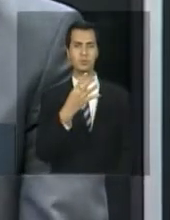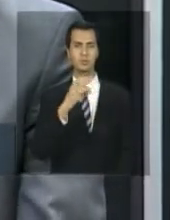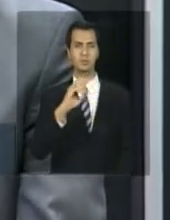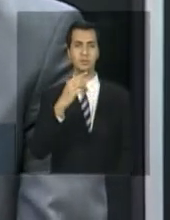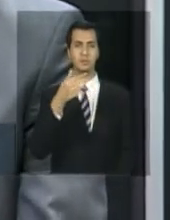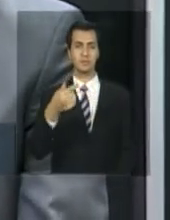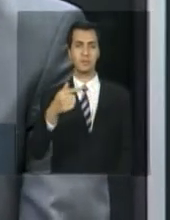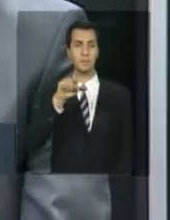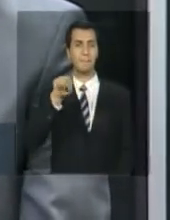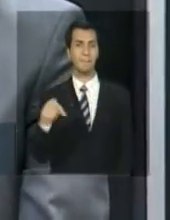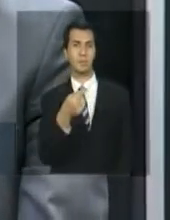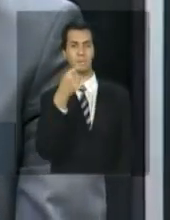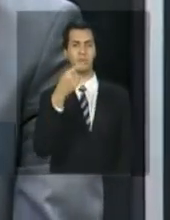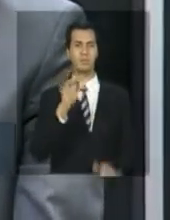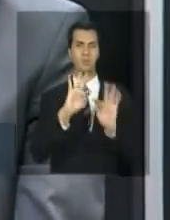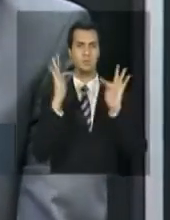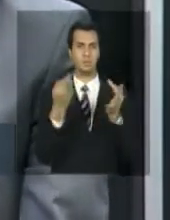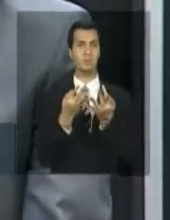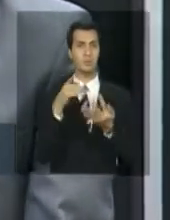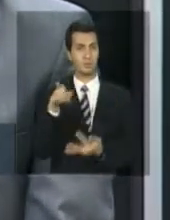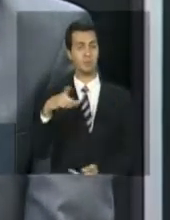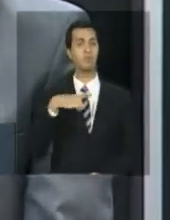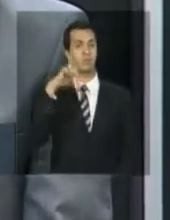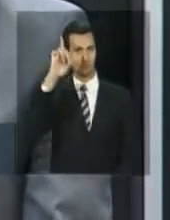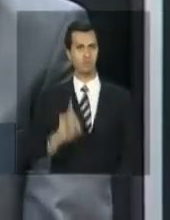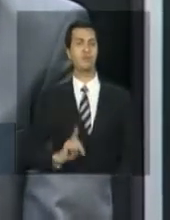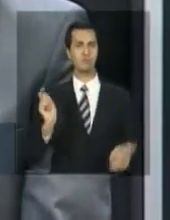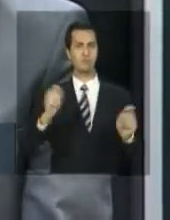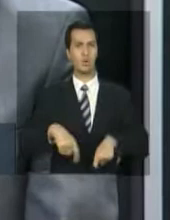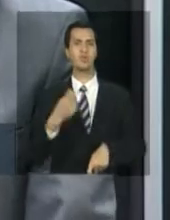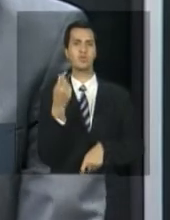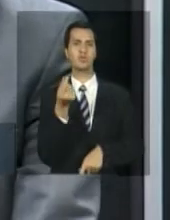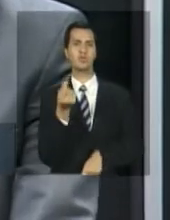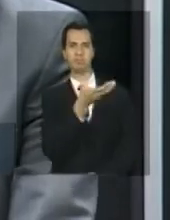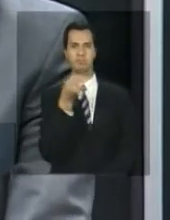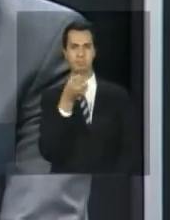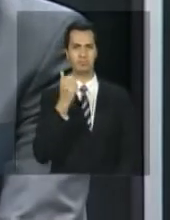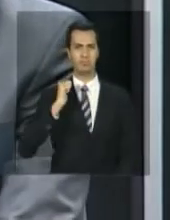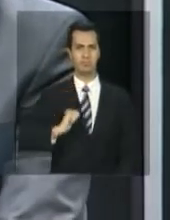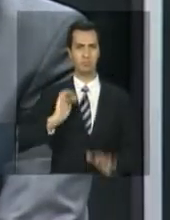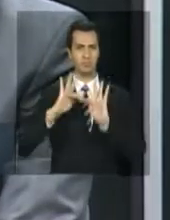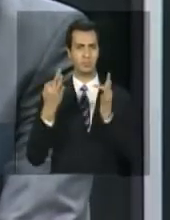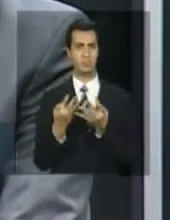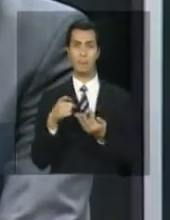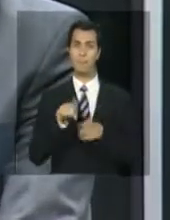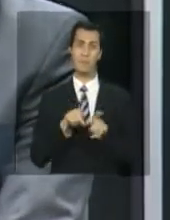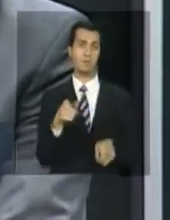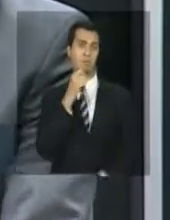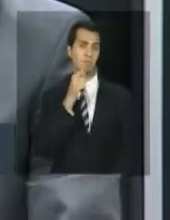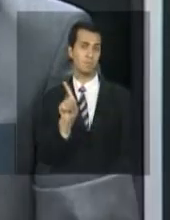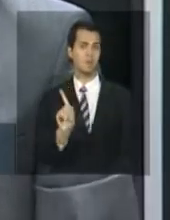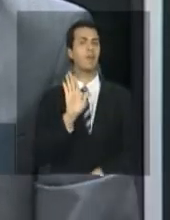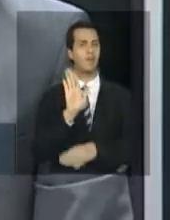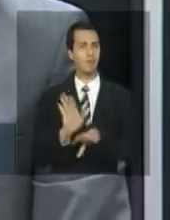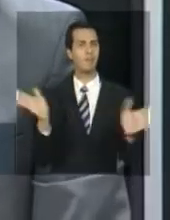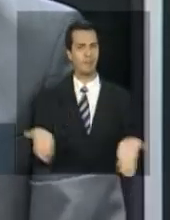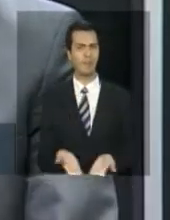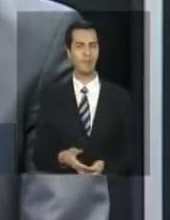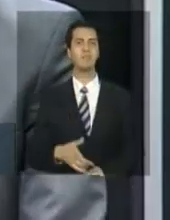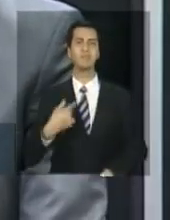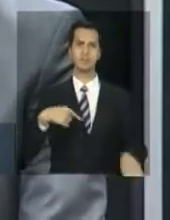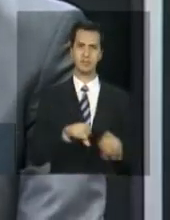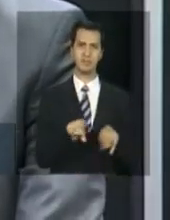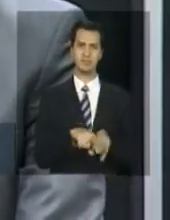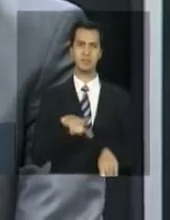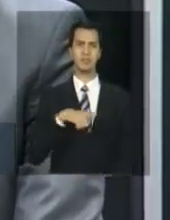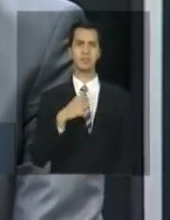tinham direito à Bolsa Família e ainda não recebiam. Levamos assistência técnica a 37 mil